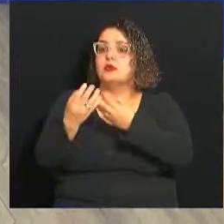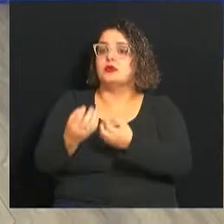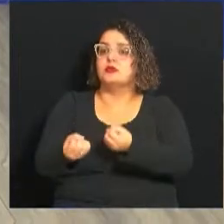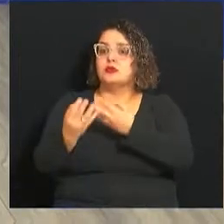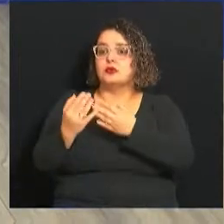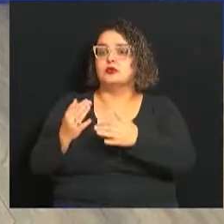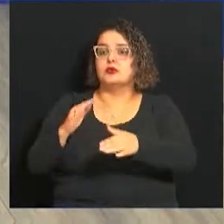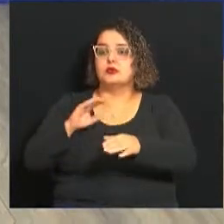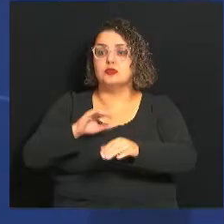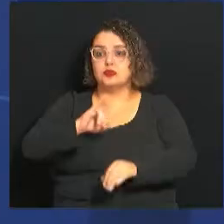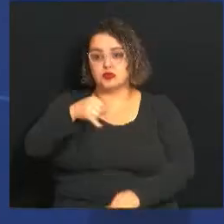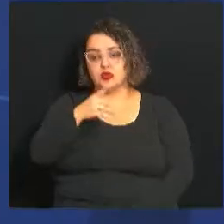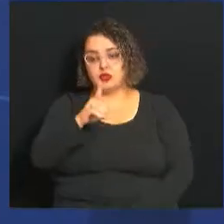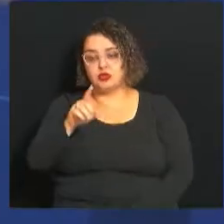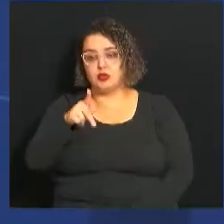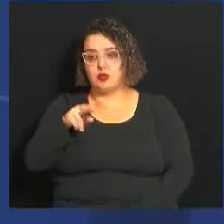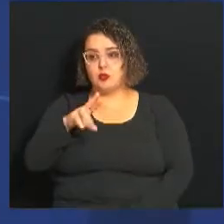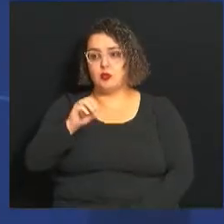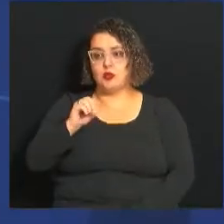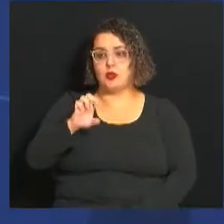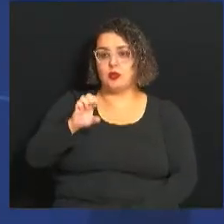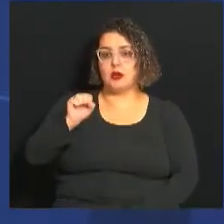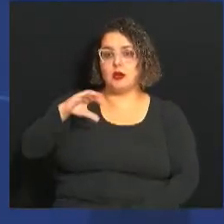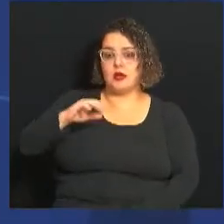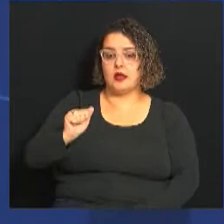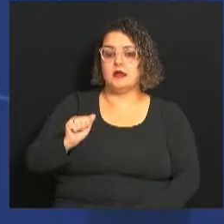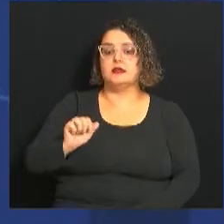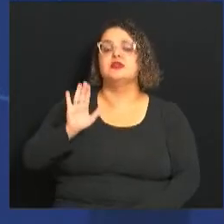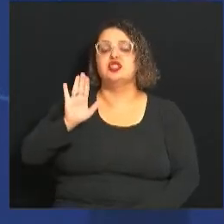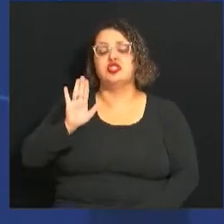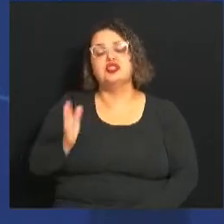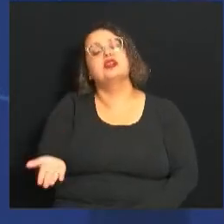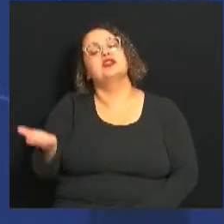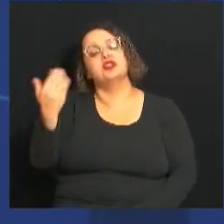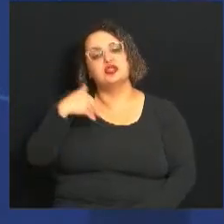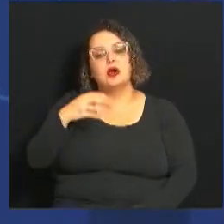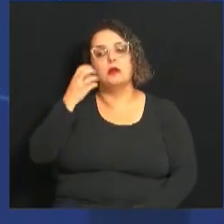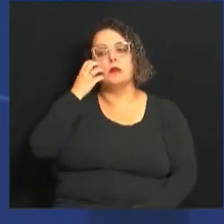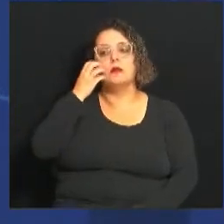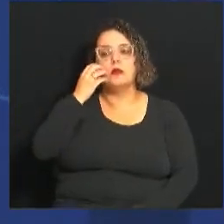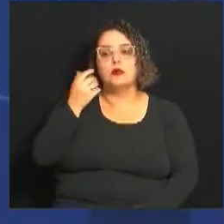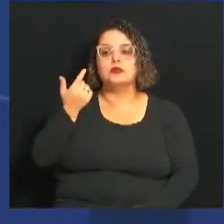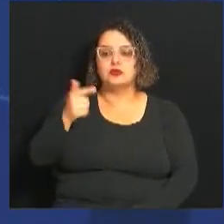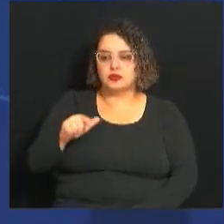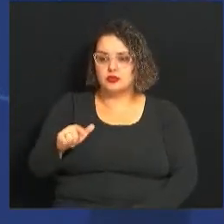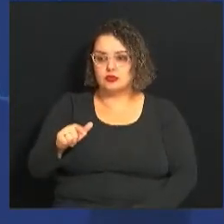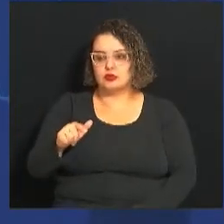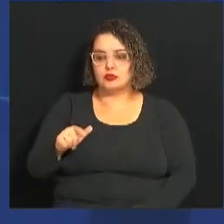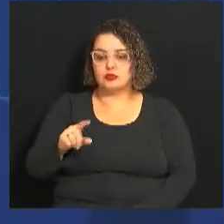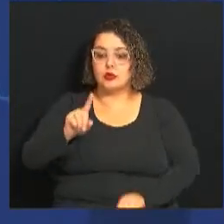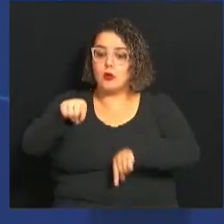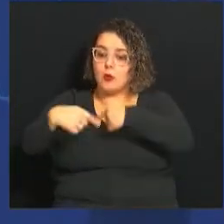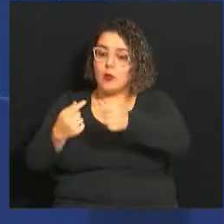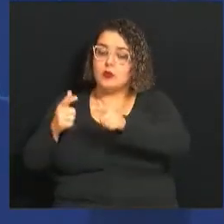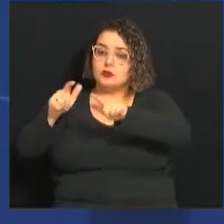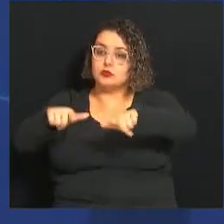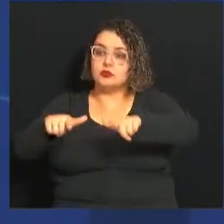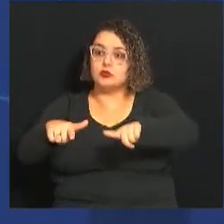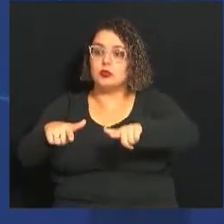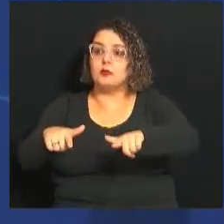do Jardim Proença. Já eu aciono, viu, novamente o nosso repórter André Aranha, que vai estar de um outro ponto da cidade,